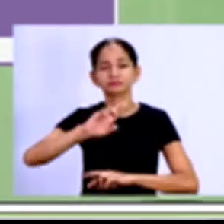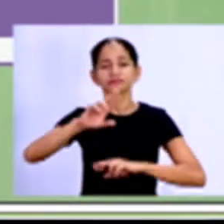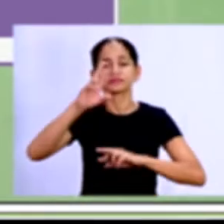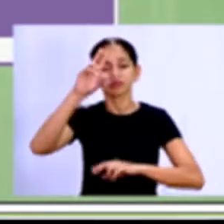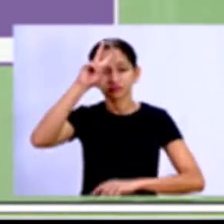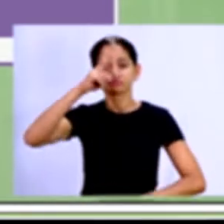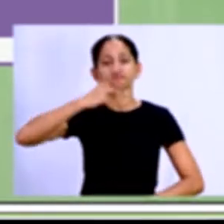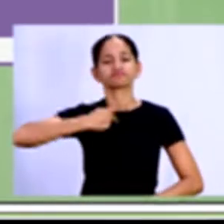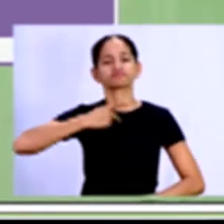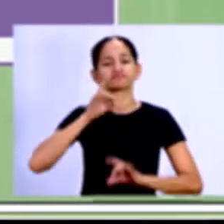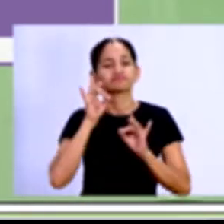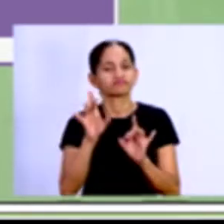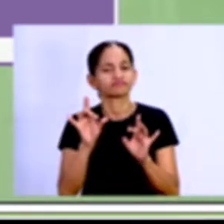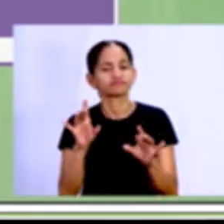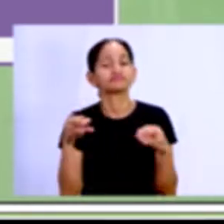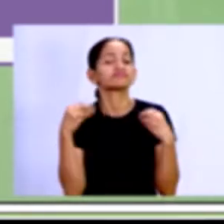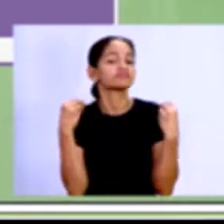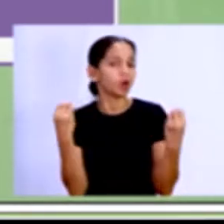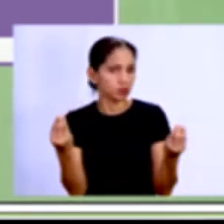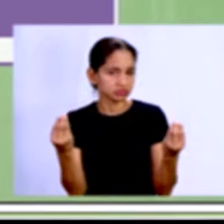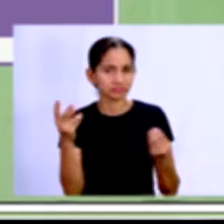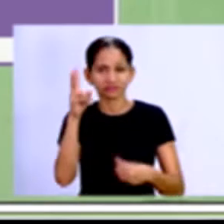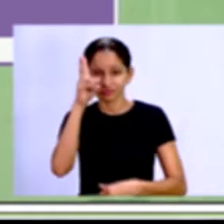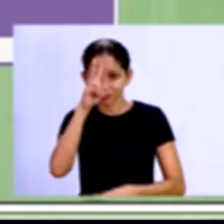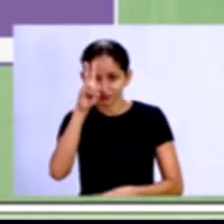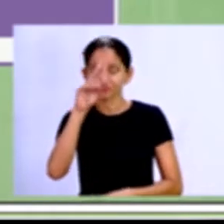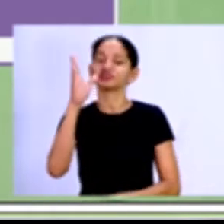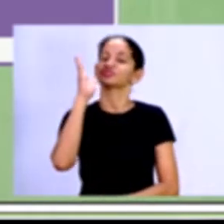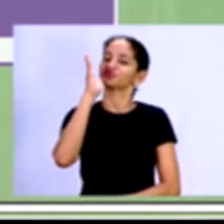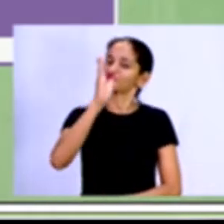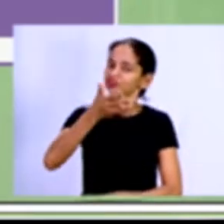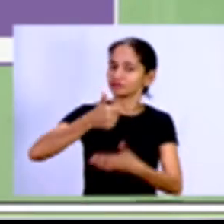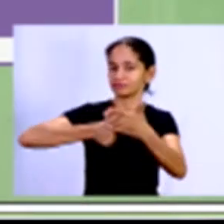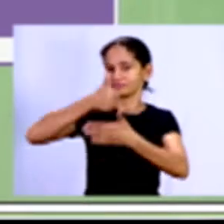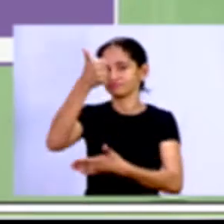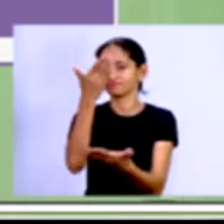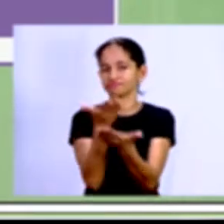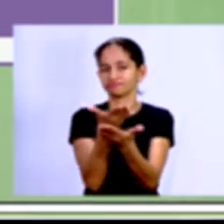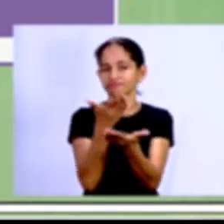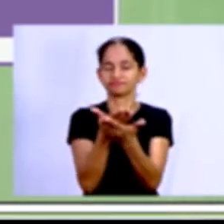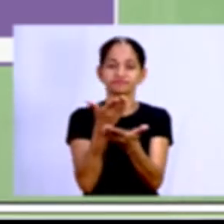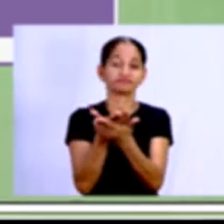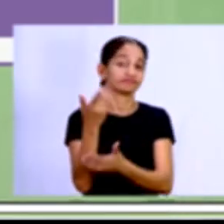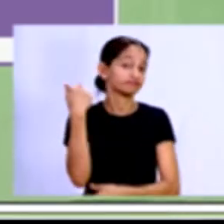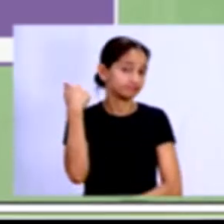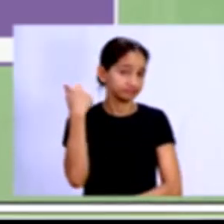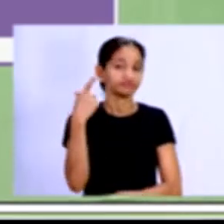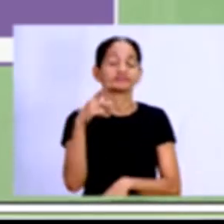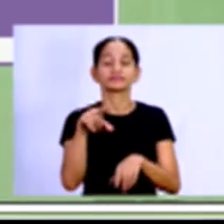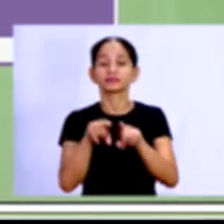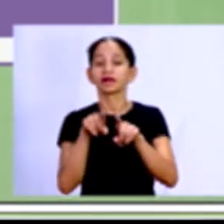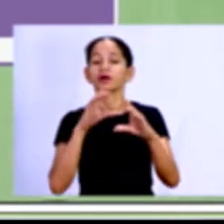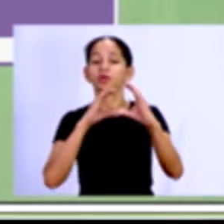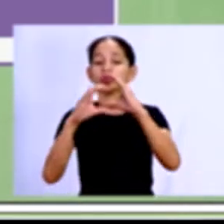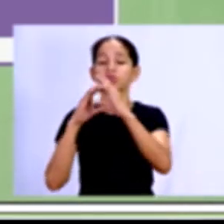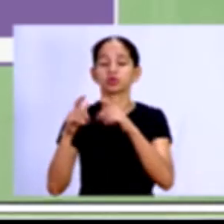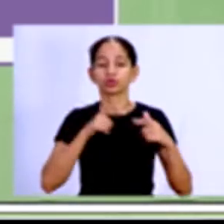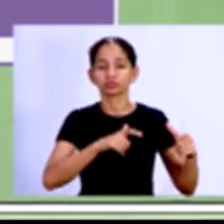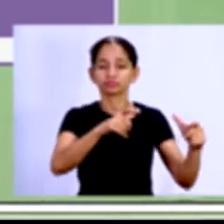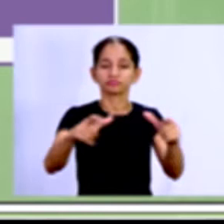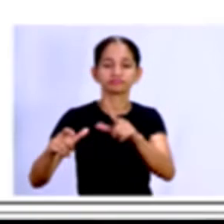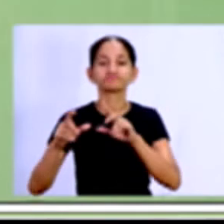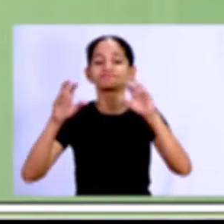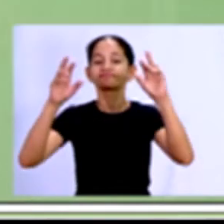dos princípios que nós trabalhamos, lembra? Anteriormente. Comunicar-se em tempos e espaços